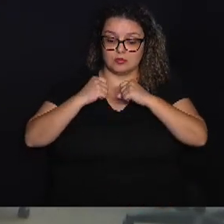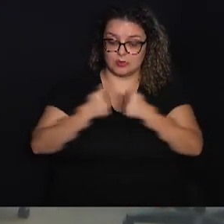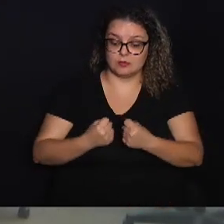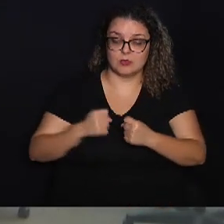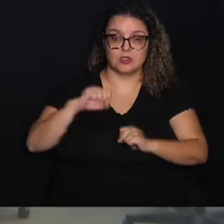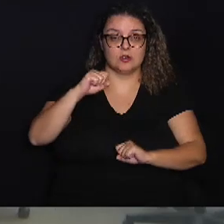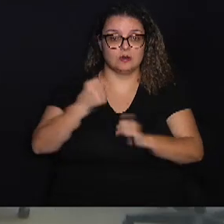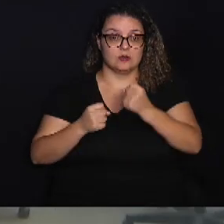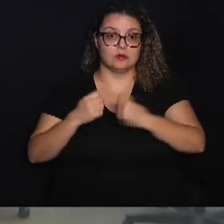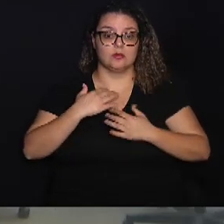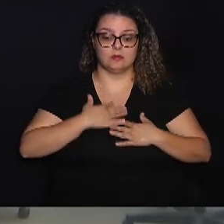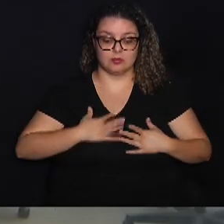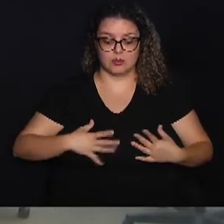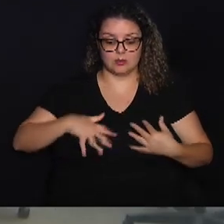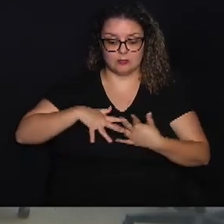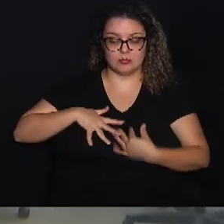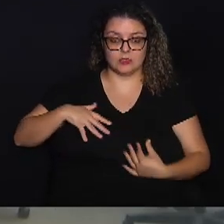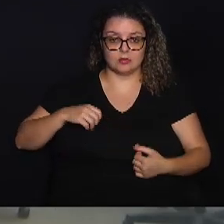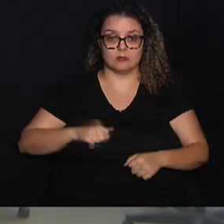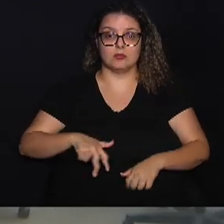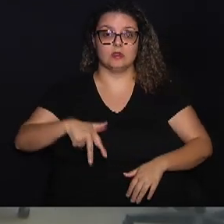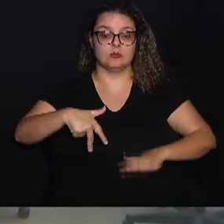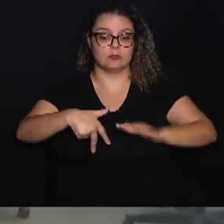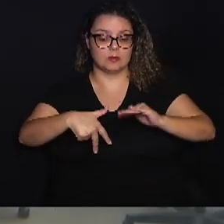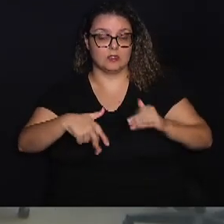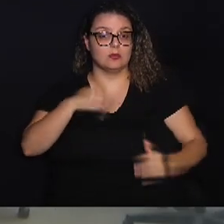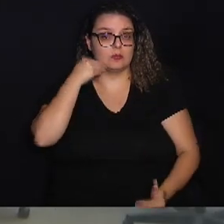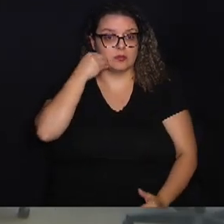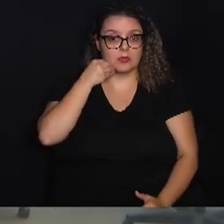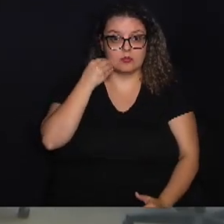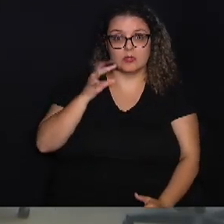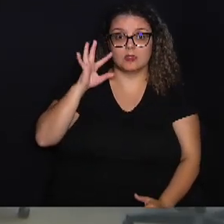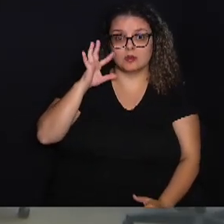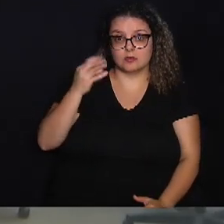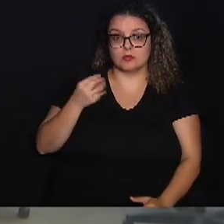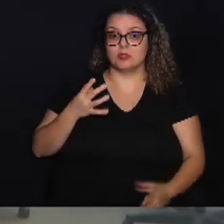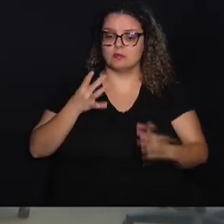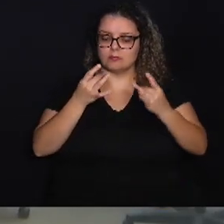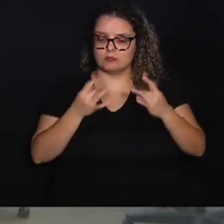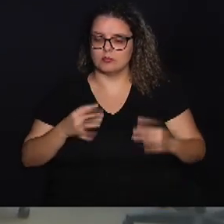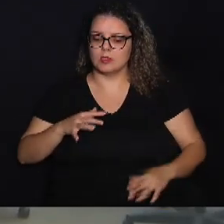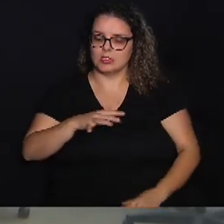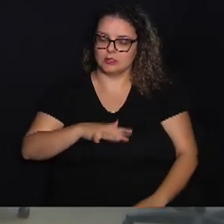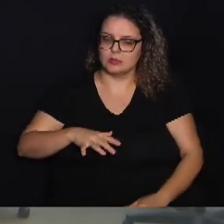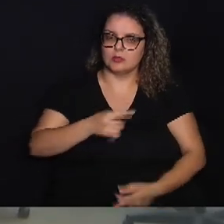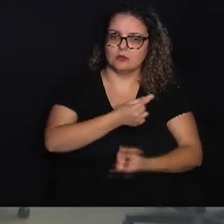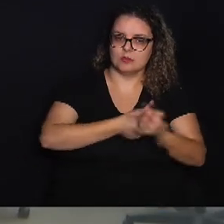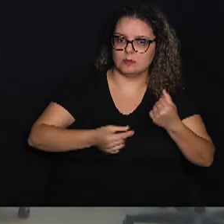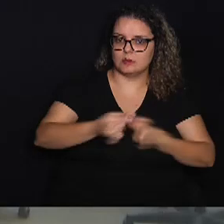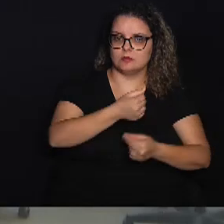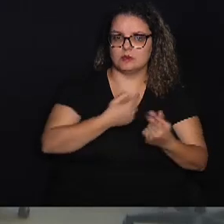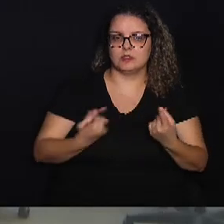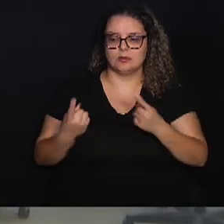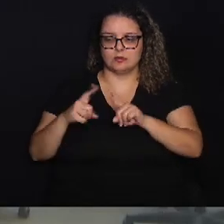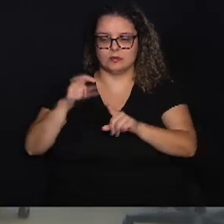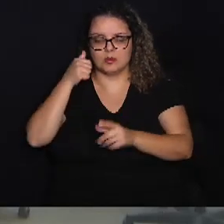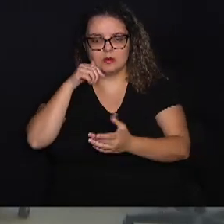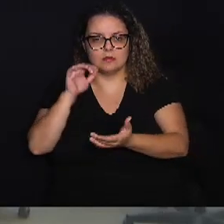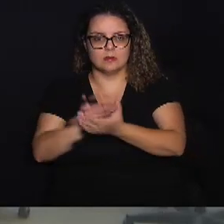Indústria Textil onde se destacou pela expertise e conhecimento profundo do mercado ao lado da esposa e também dos